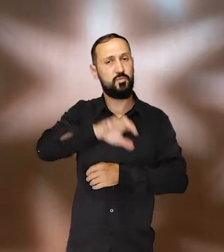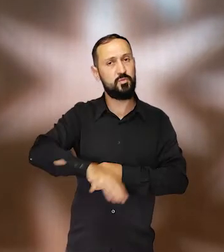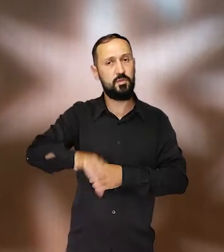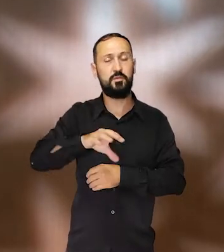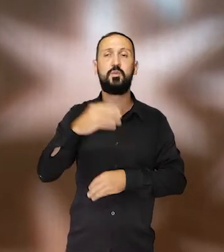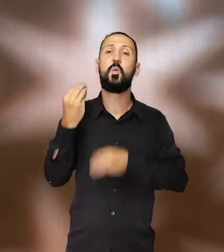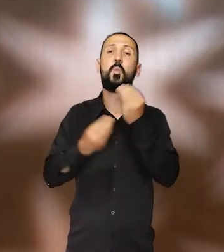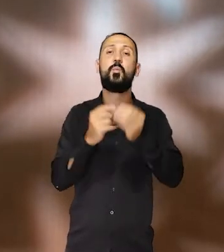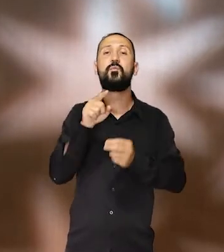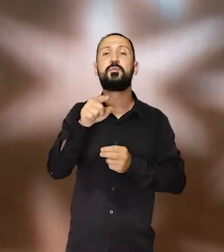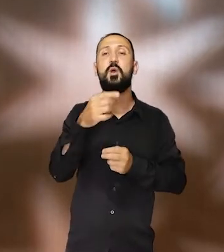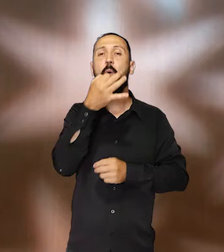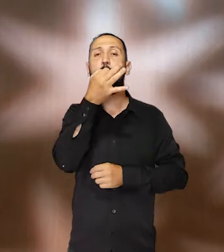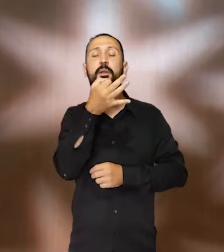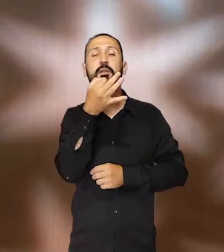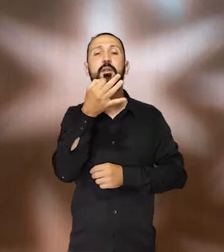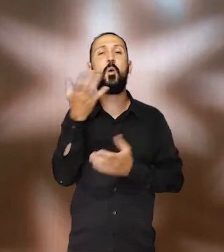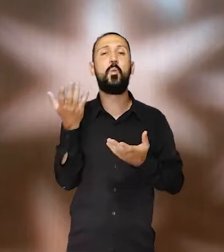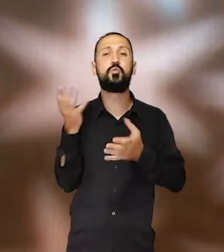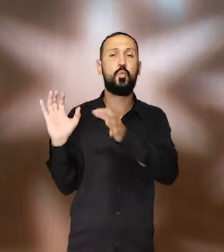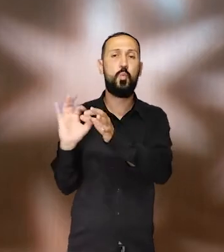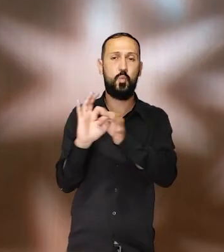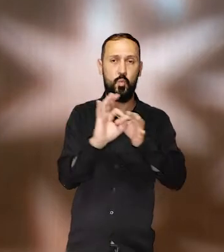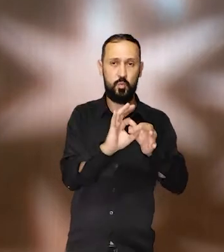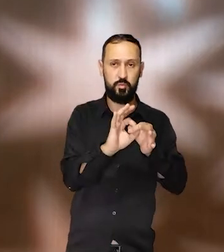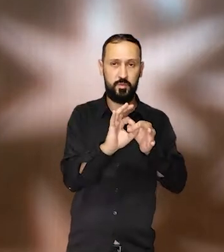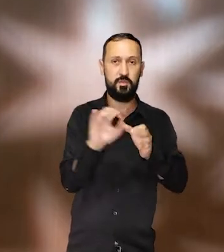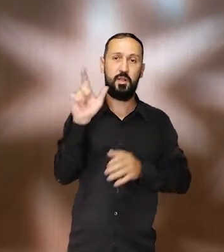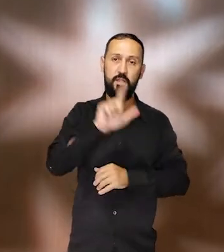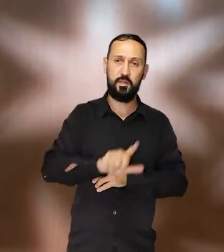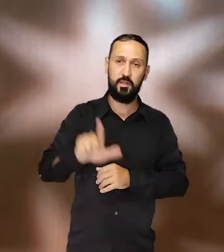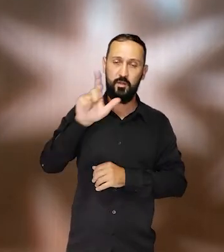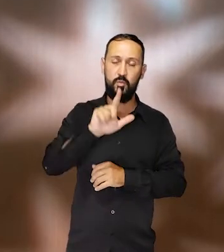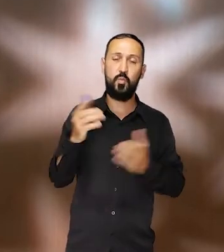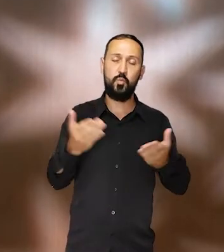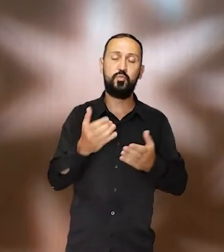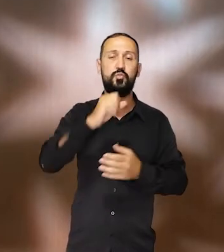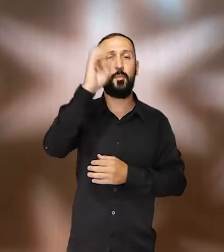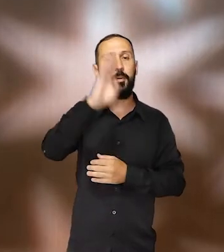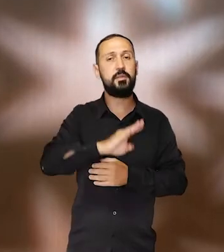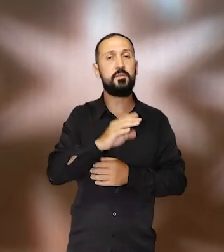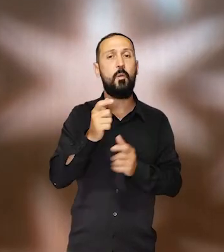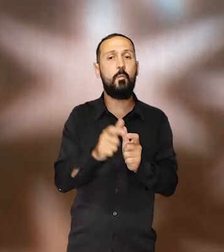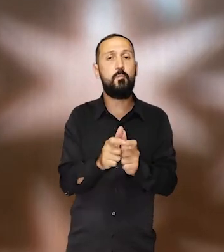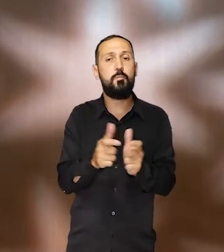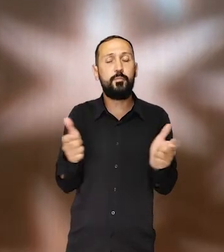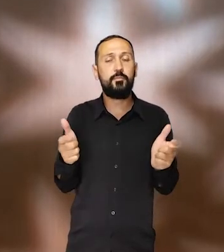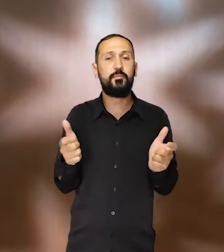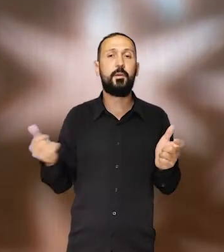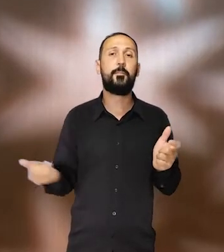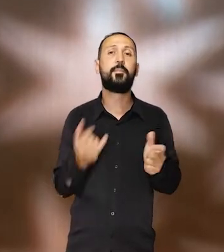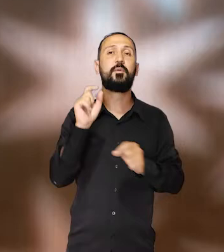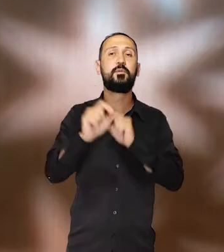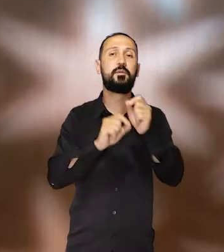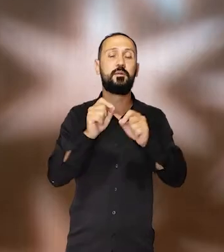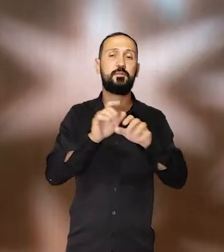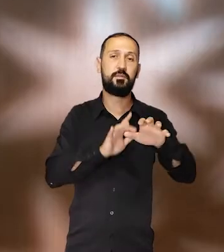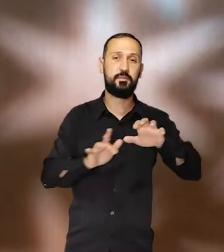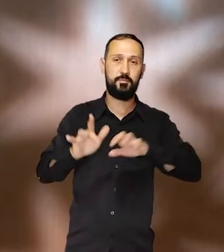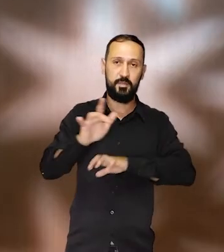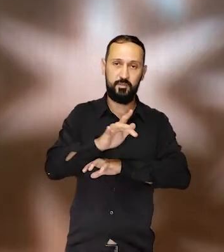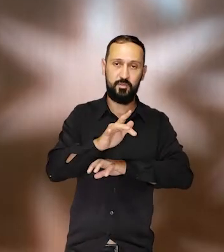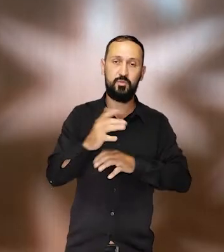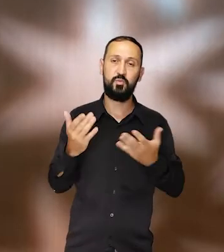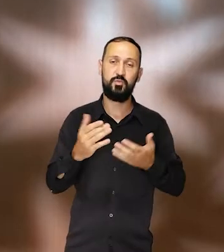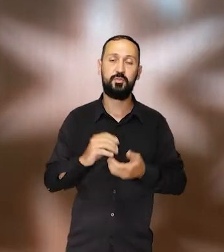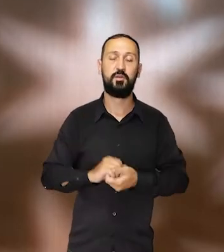leitura na sociedade e como que você enxerga o cenário da literatura brasileira diante da crescente relevância